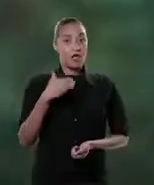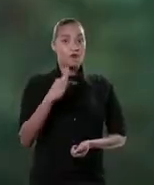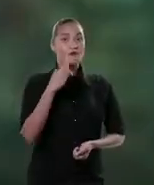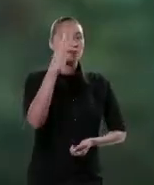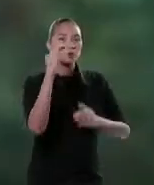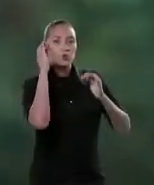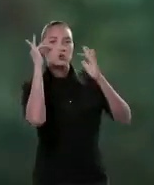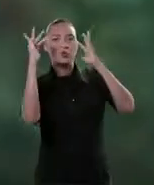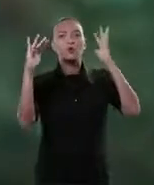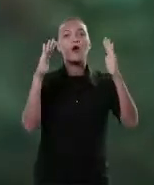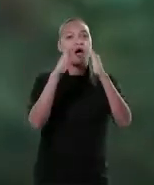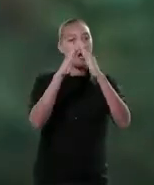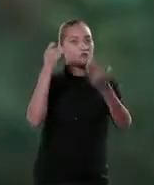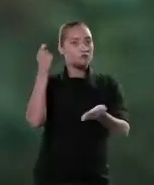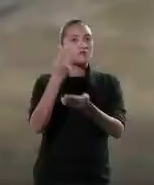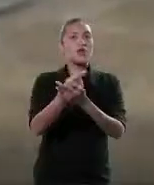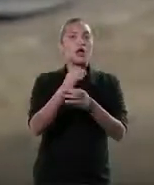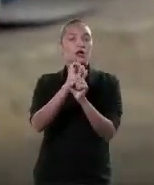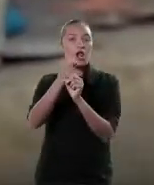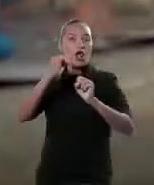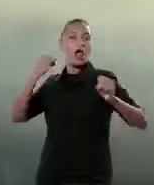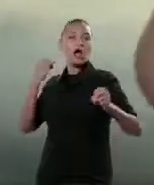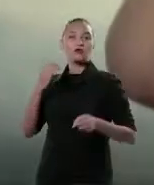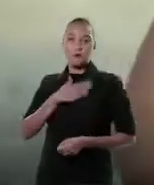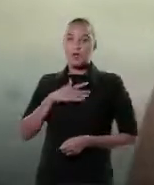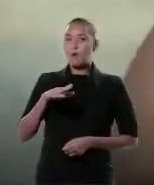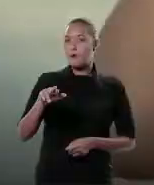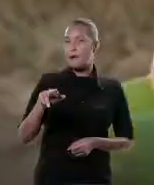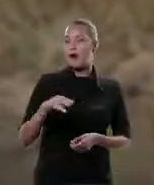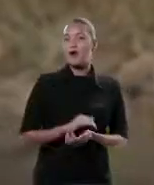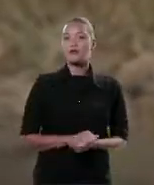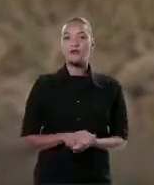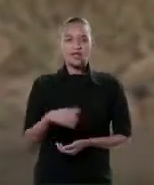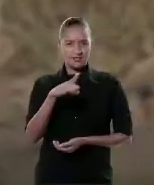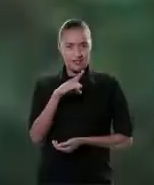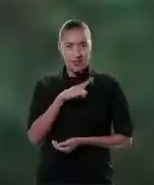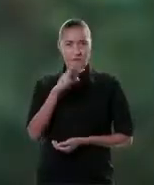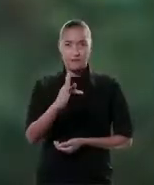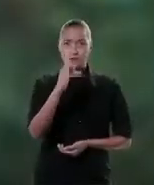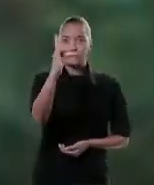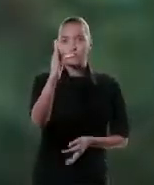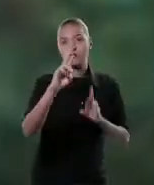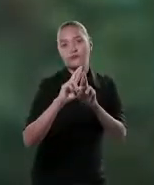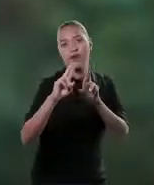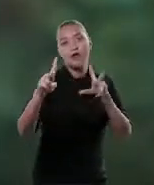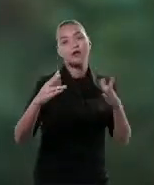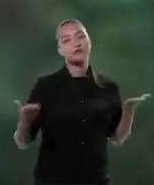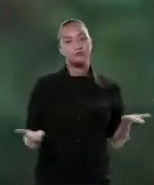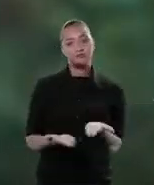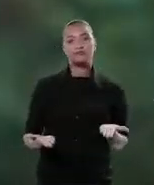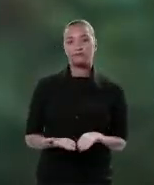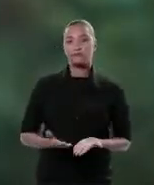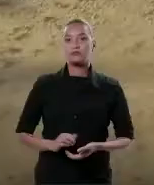Quero poder comprar uma casa para ela. Ter uma casa assim, com vários quartos para meus irmãos. E ter no futuro o que eu não tenho no